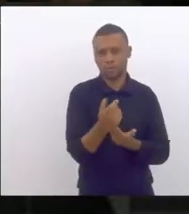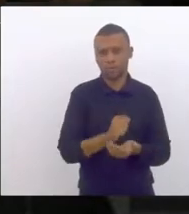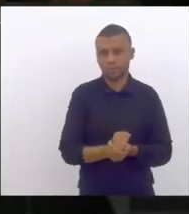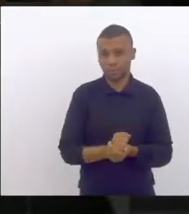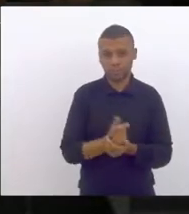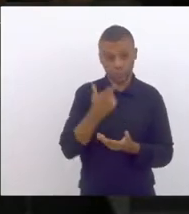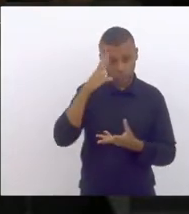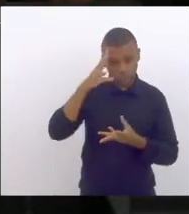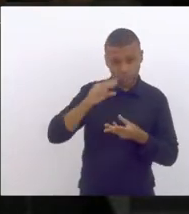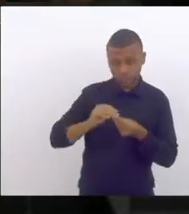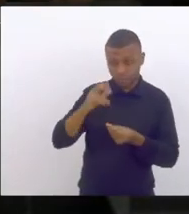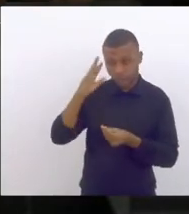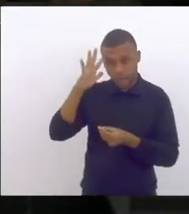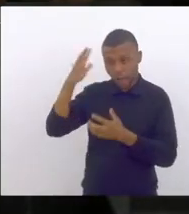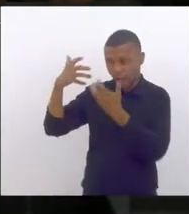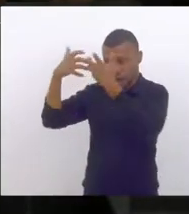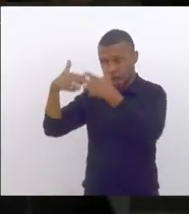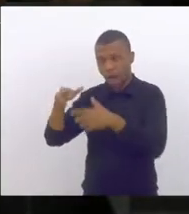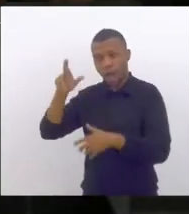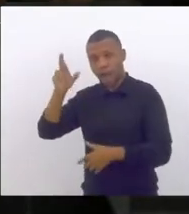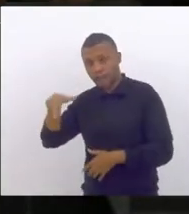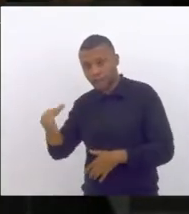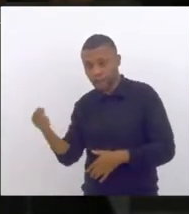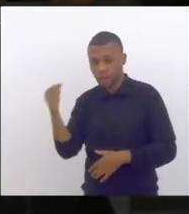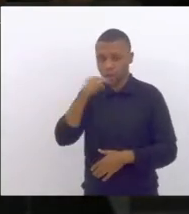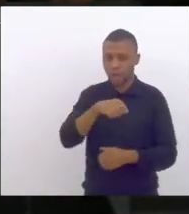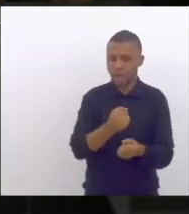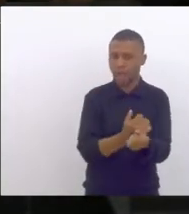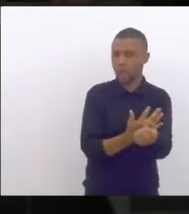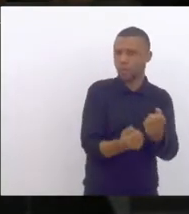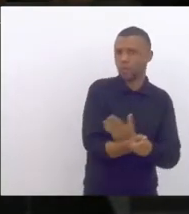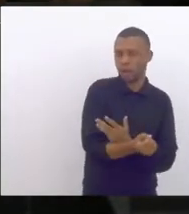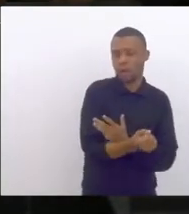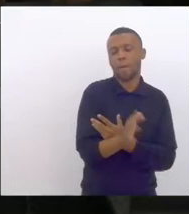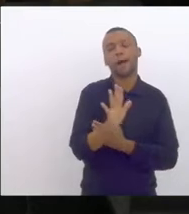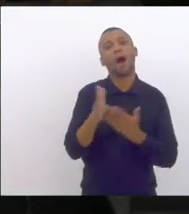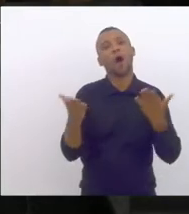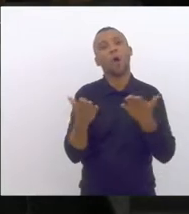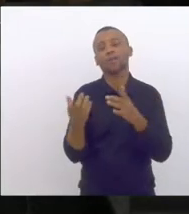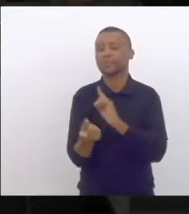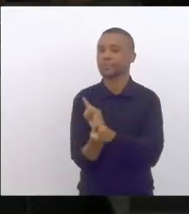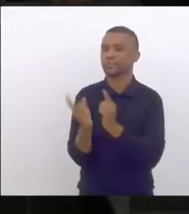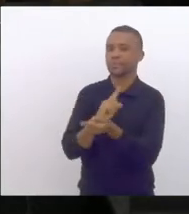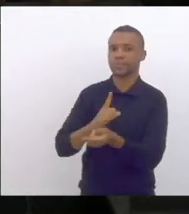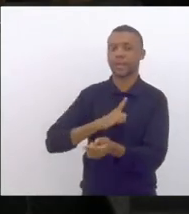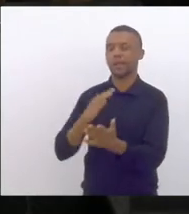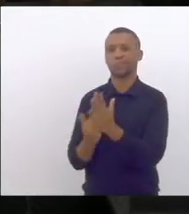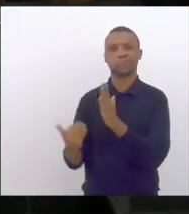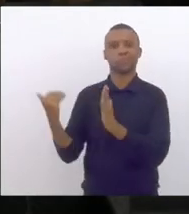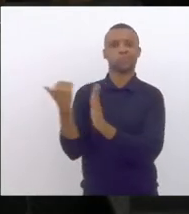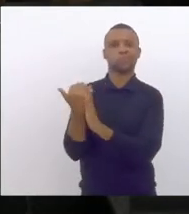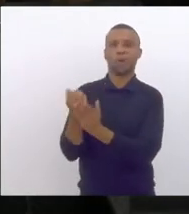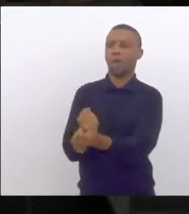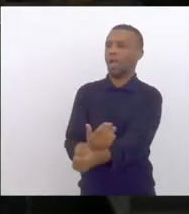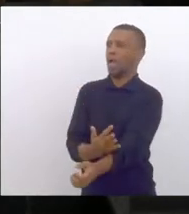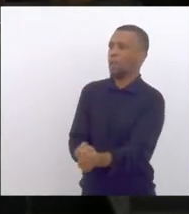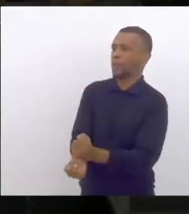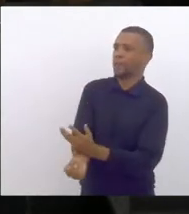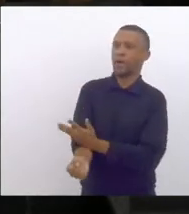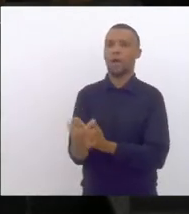mas hoje tá invertido é muita emoção e muito pouca